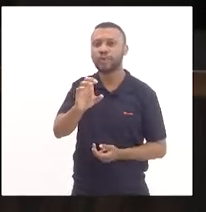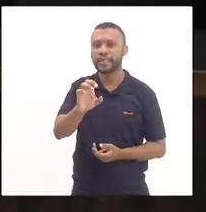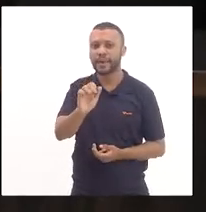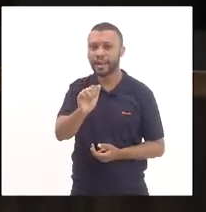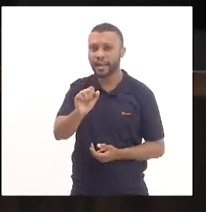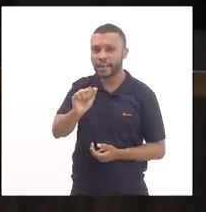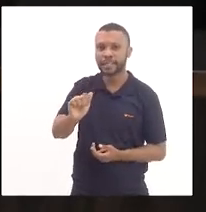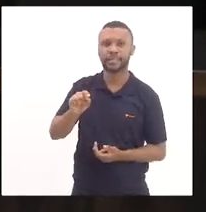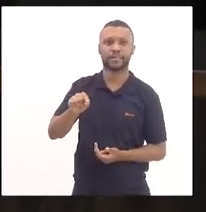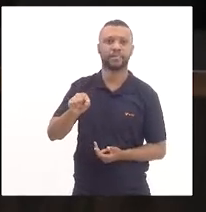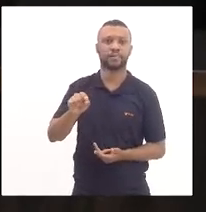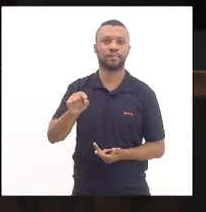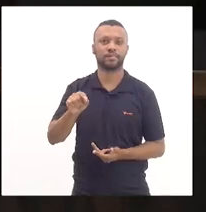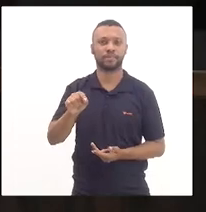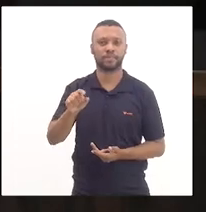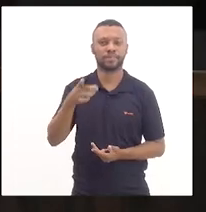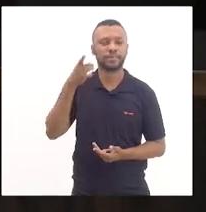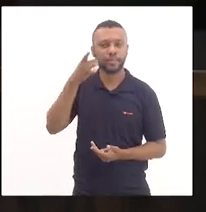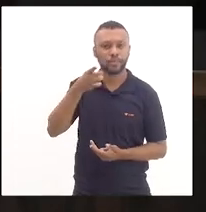deputado Pedro,